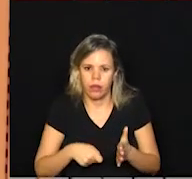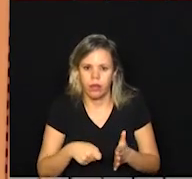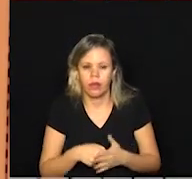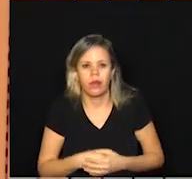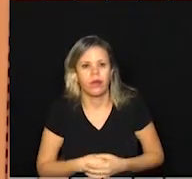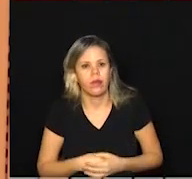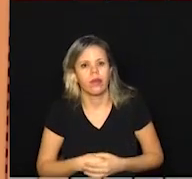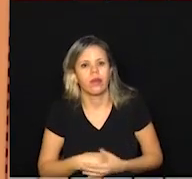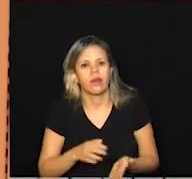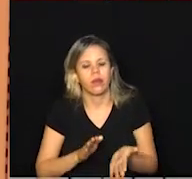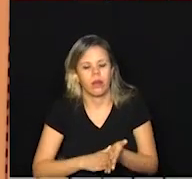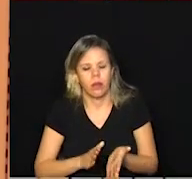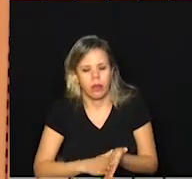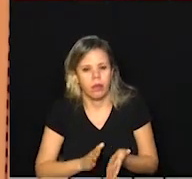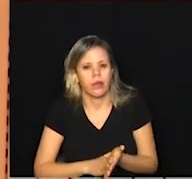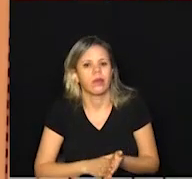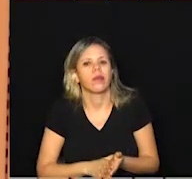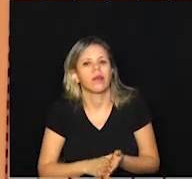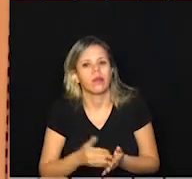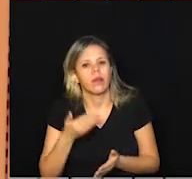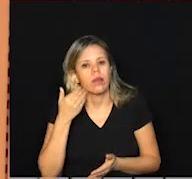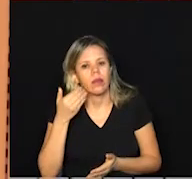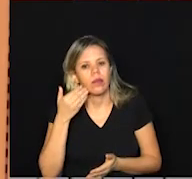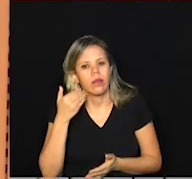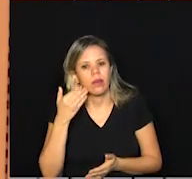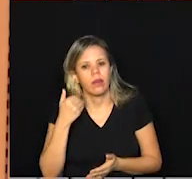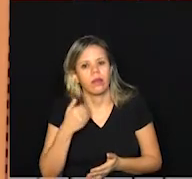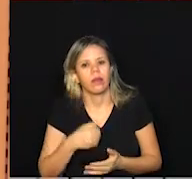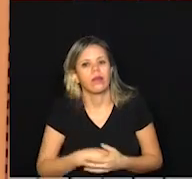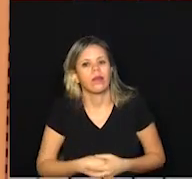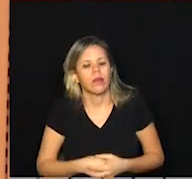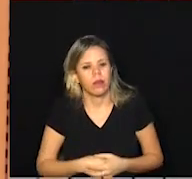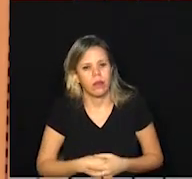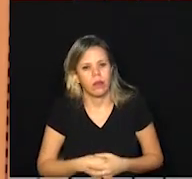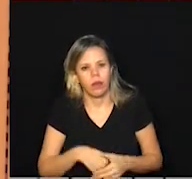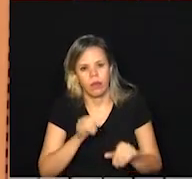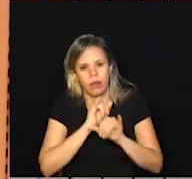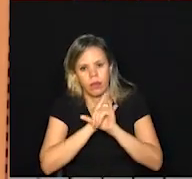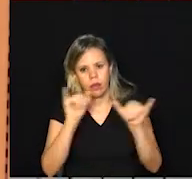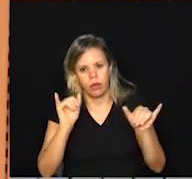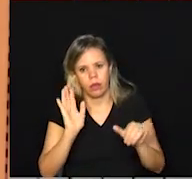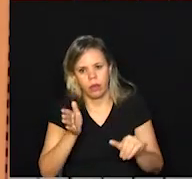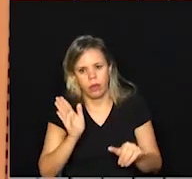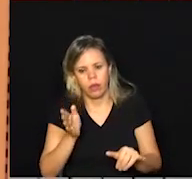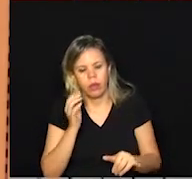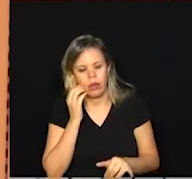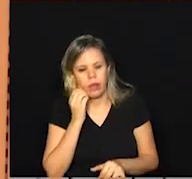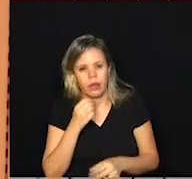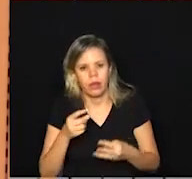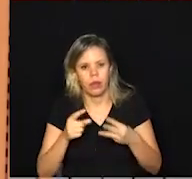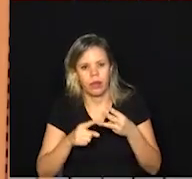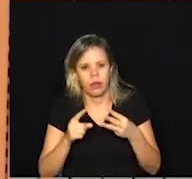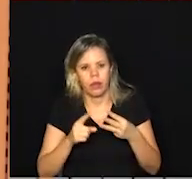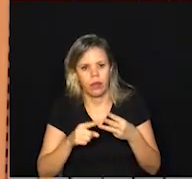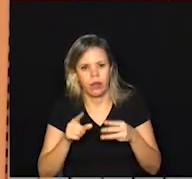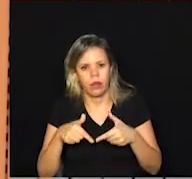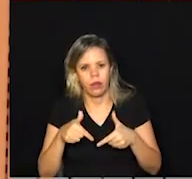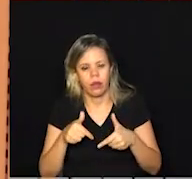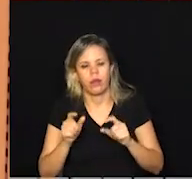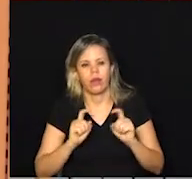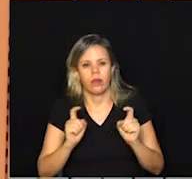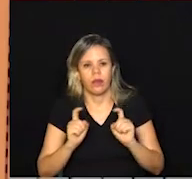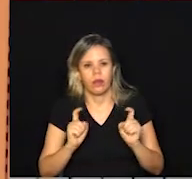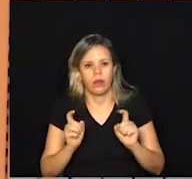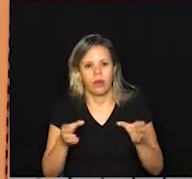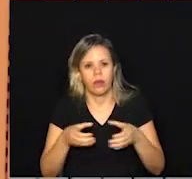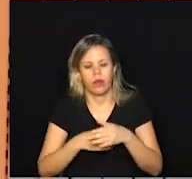essas cobranças aproveito para dizer que já é a terceira actividade da